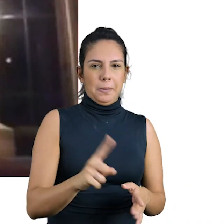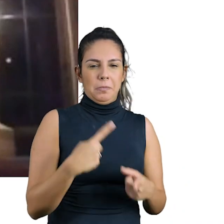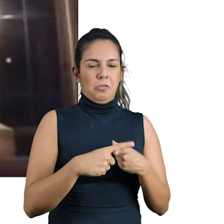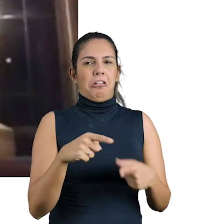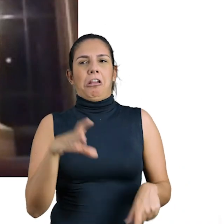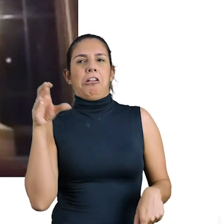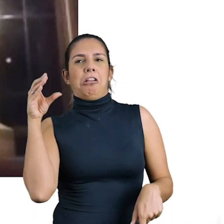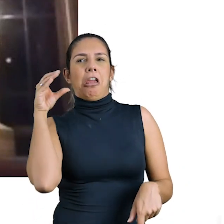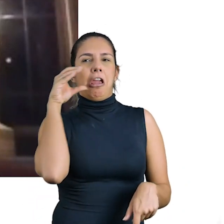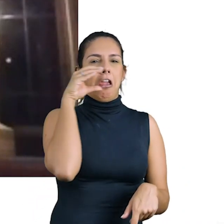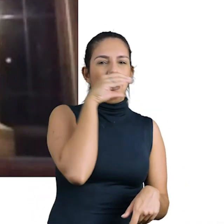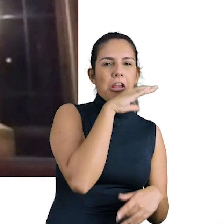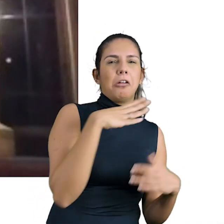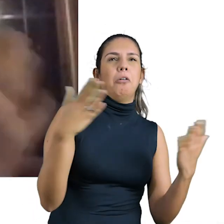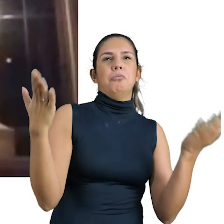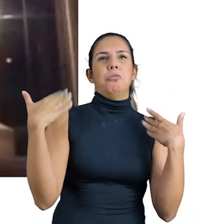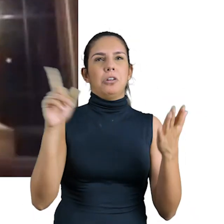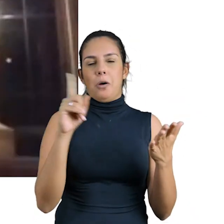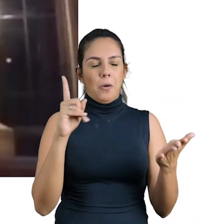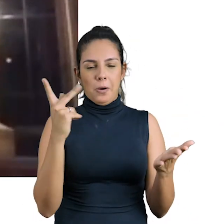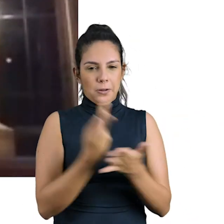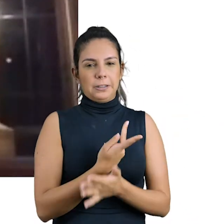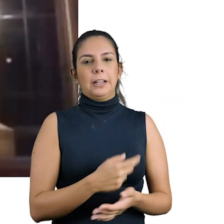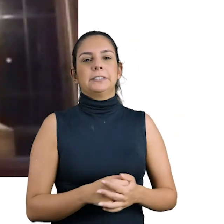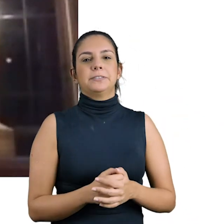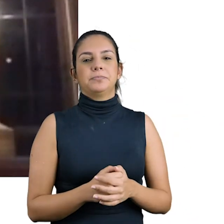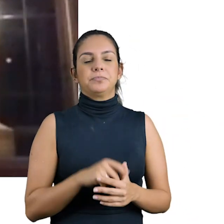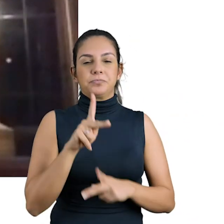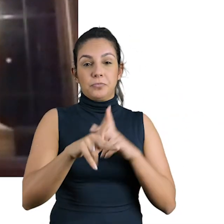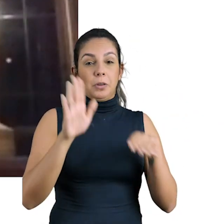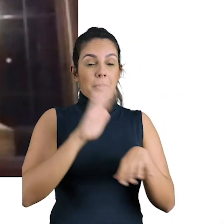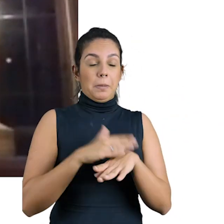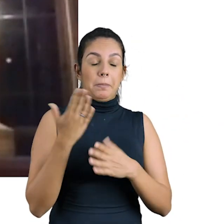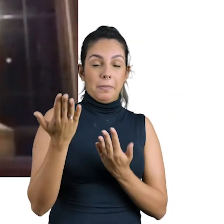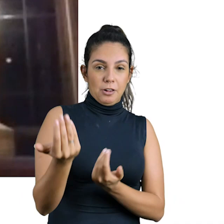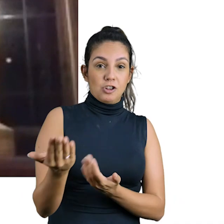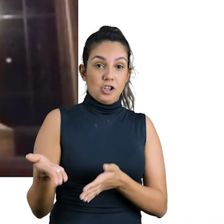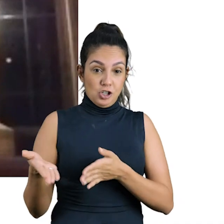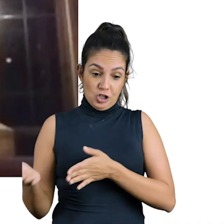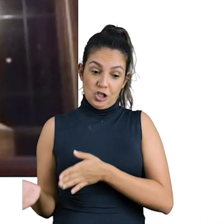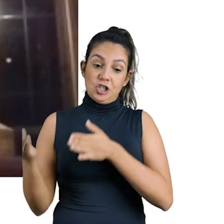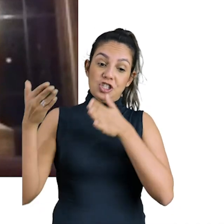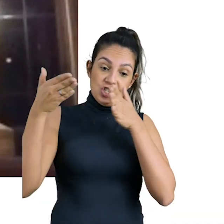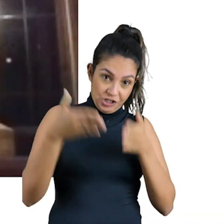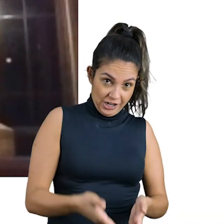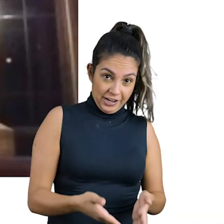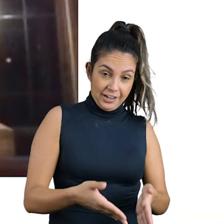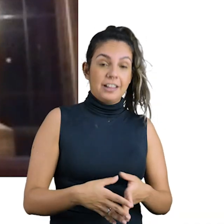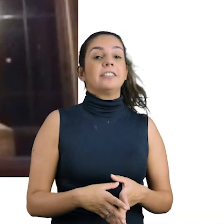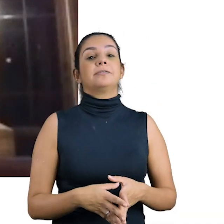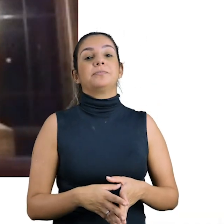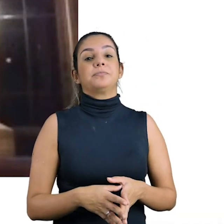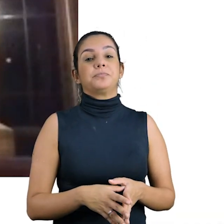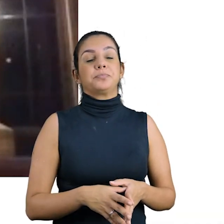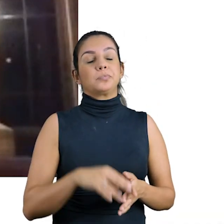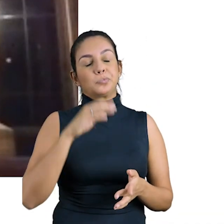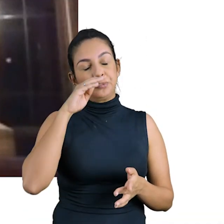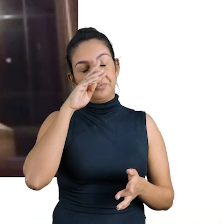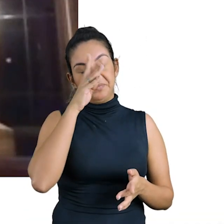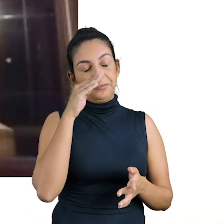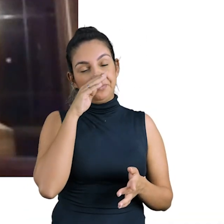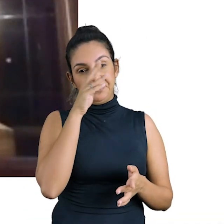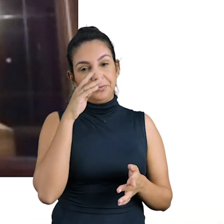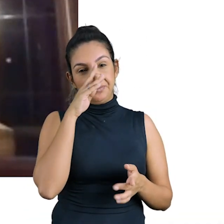clima é quente, o mesmo tipo de explicação, porque a população é mais jovem e chega, não tem jeito, chega. Depois a gente